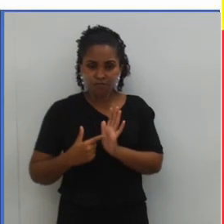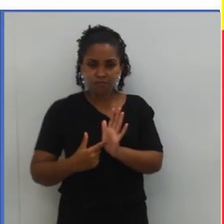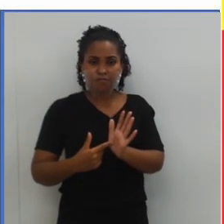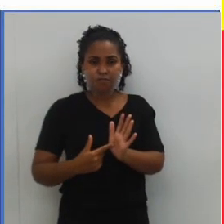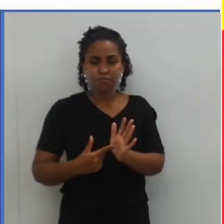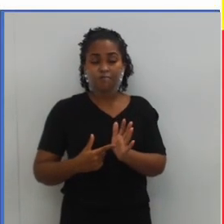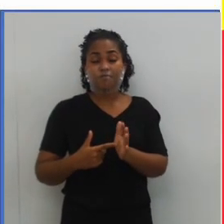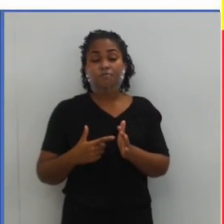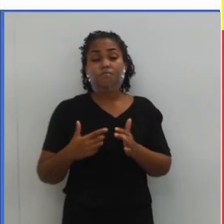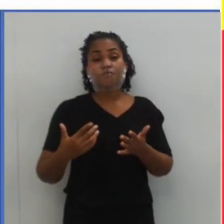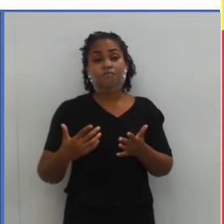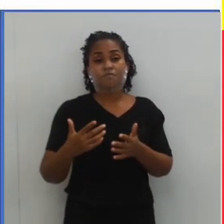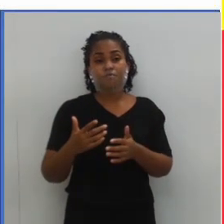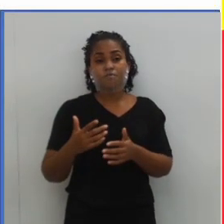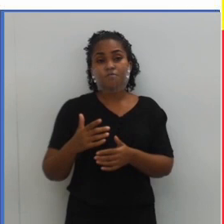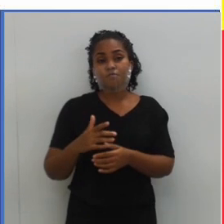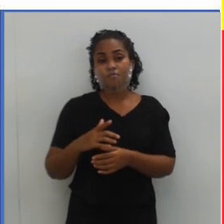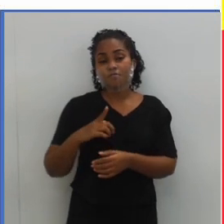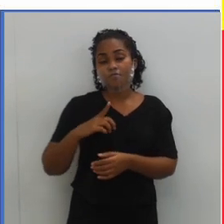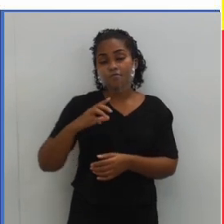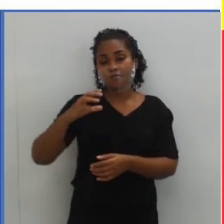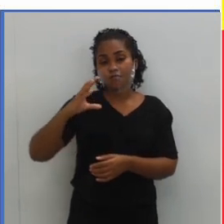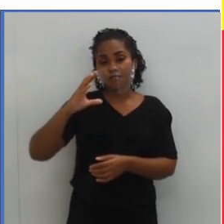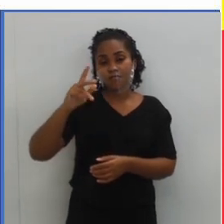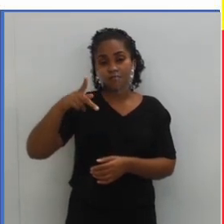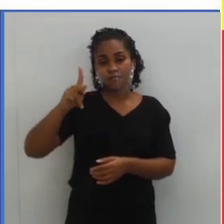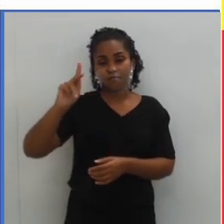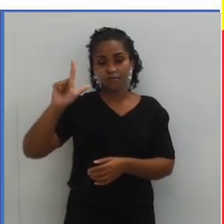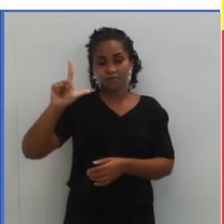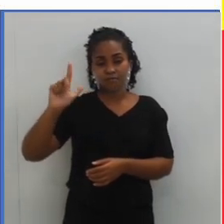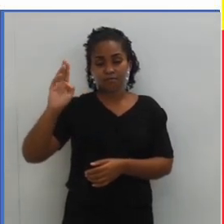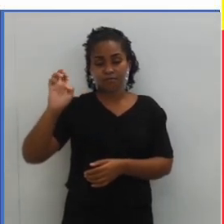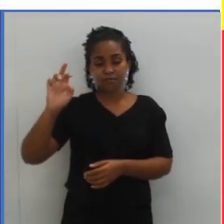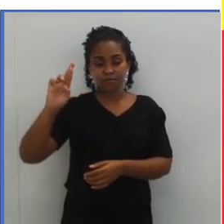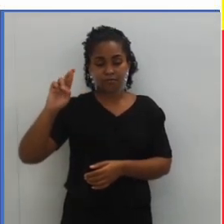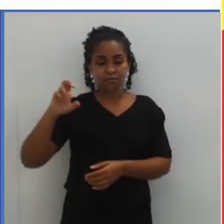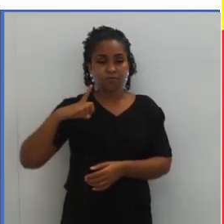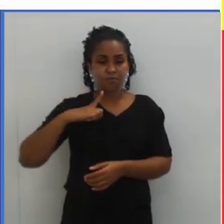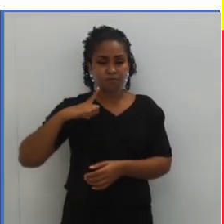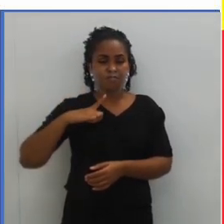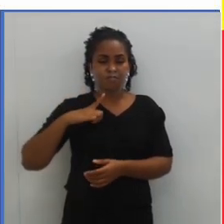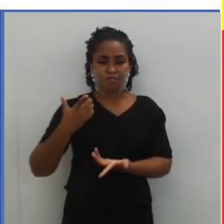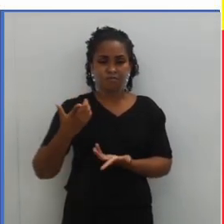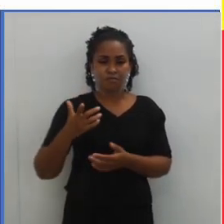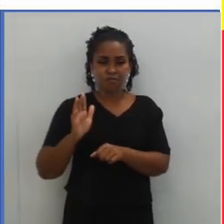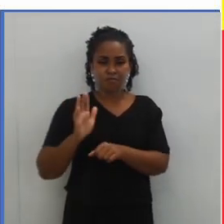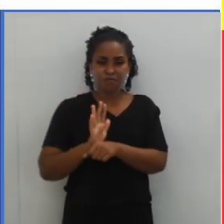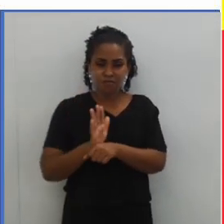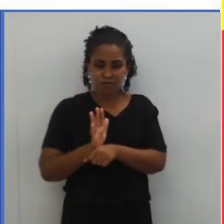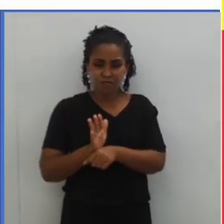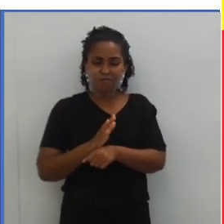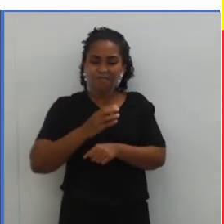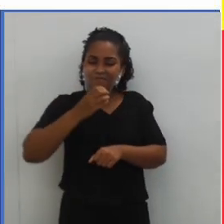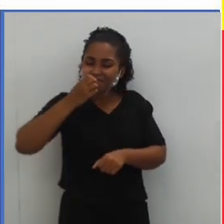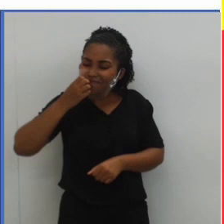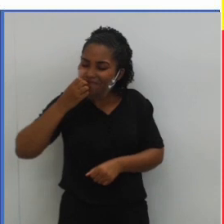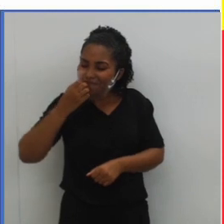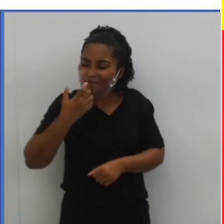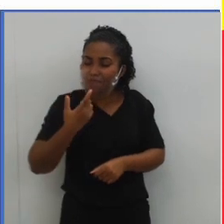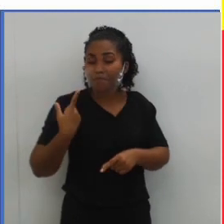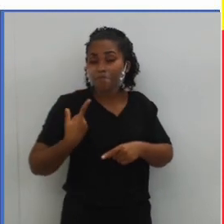produzido em 2009, de Kleber Mendonça Filho, né, e Juliano Dornelles, que é um filme muito bom,